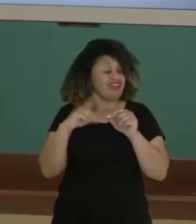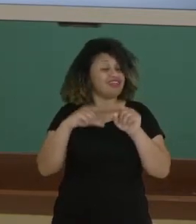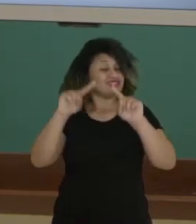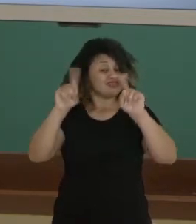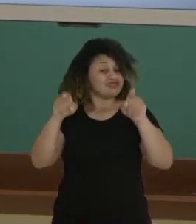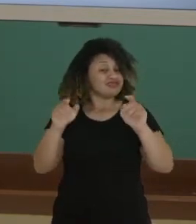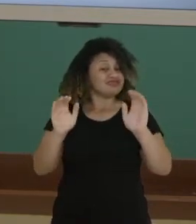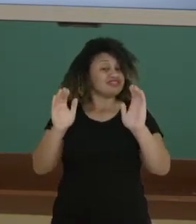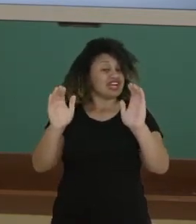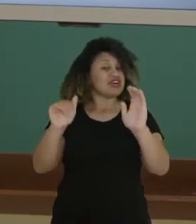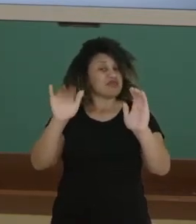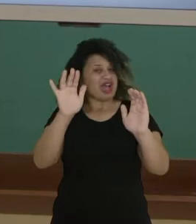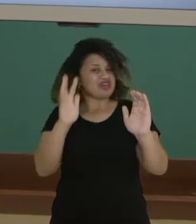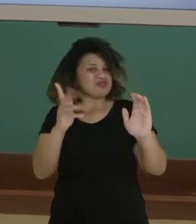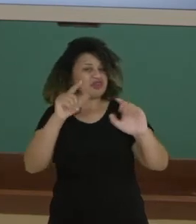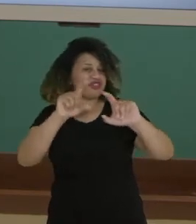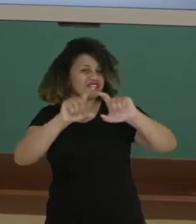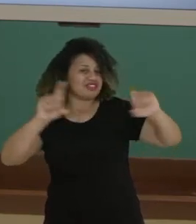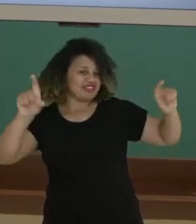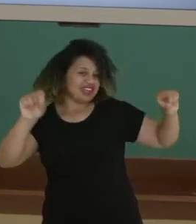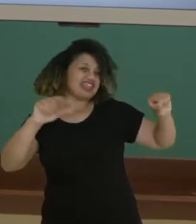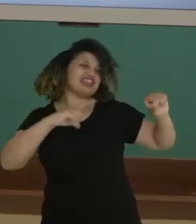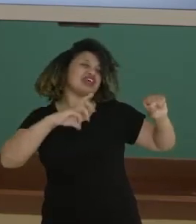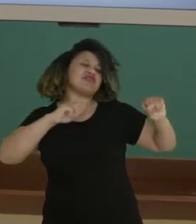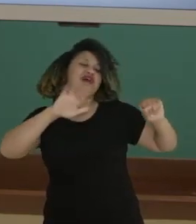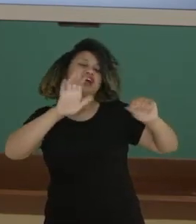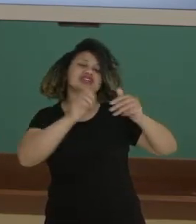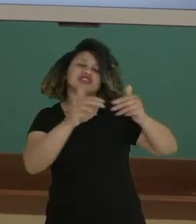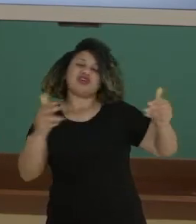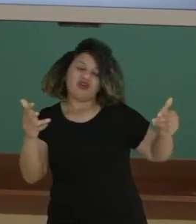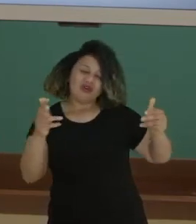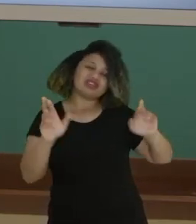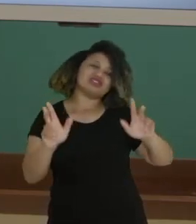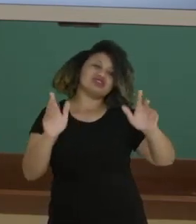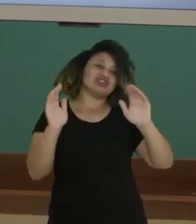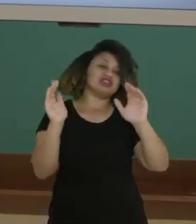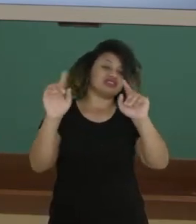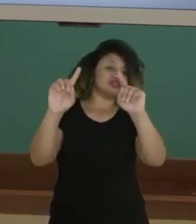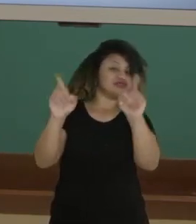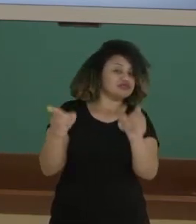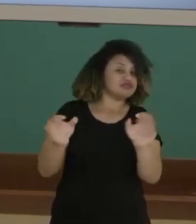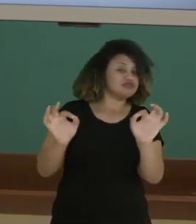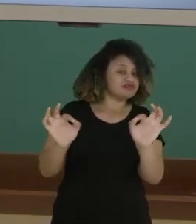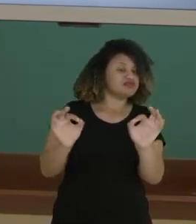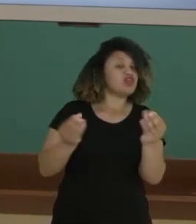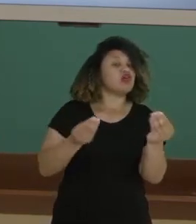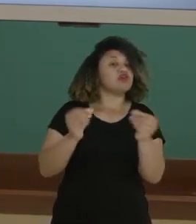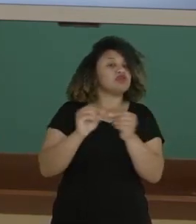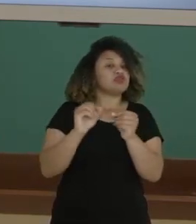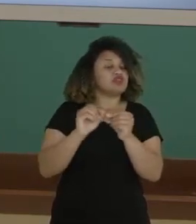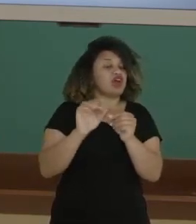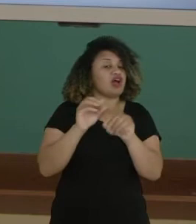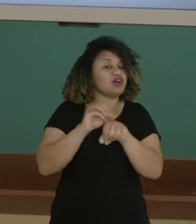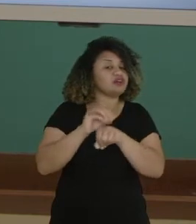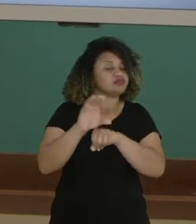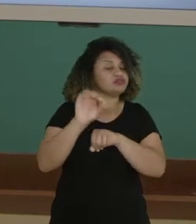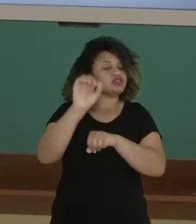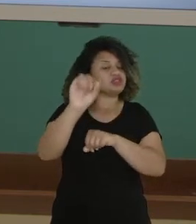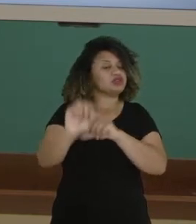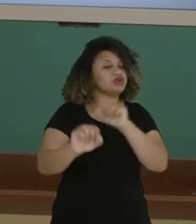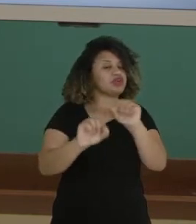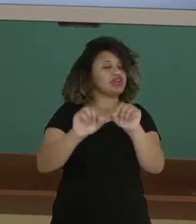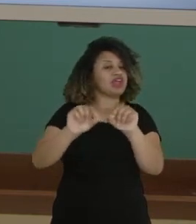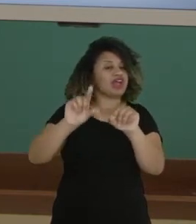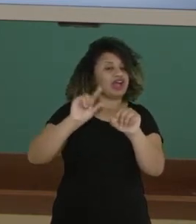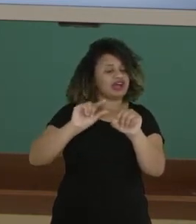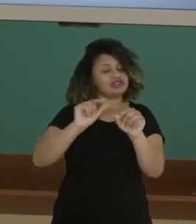mais bonita, né? Tem mais acessórios. O parênteses ali, né? Como é que você faz? Vou dar uma dica, ó. Antes